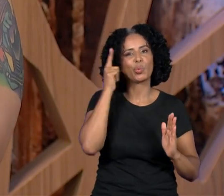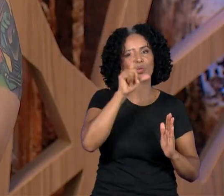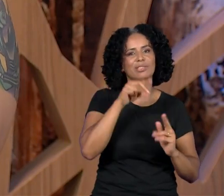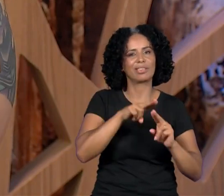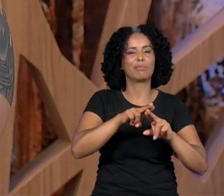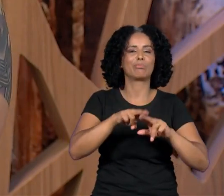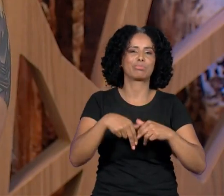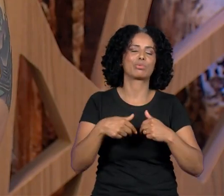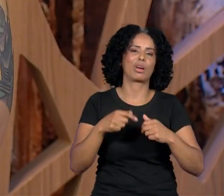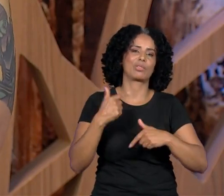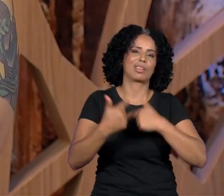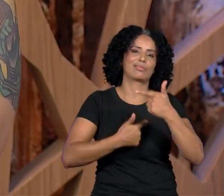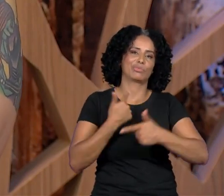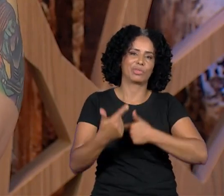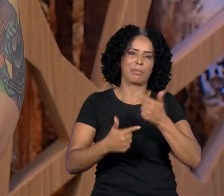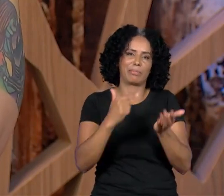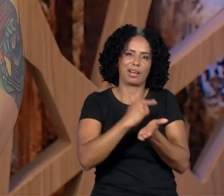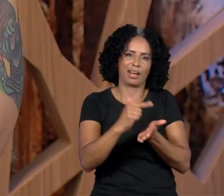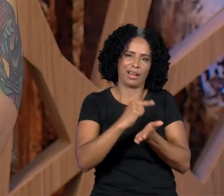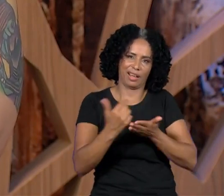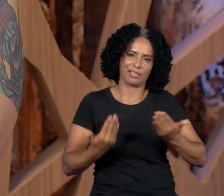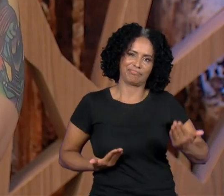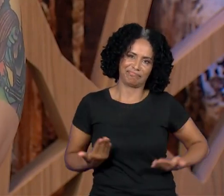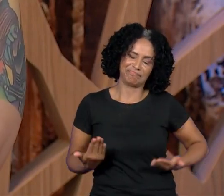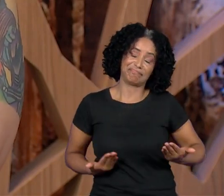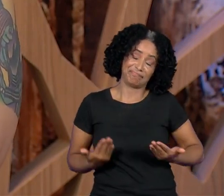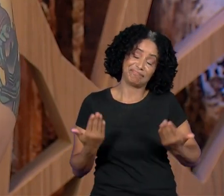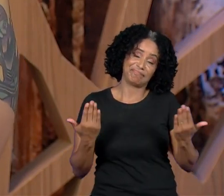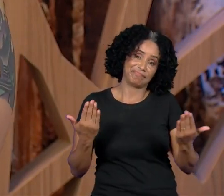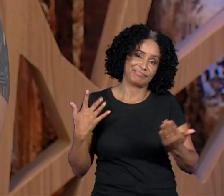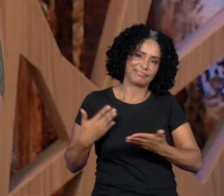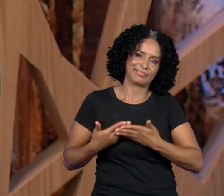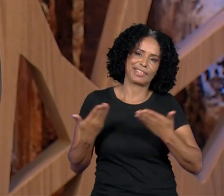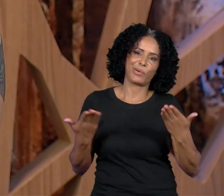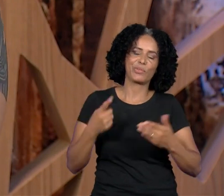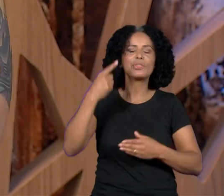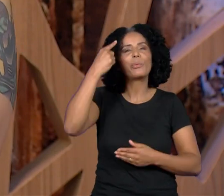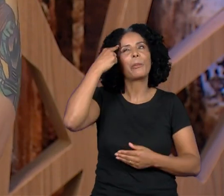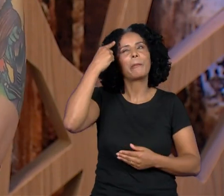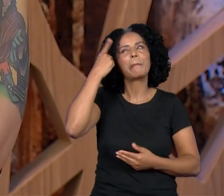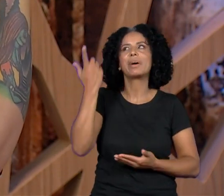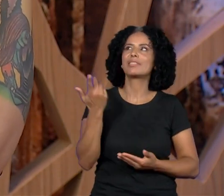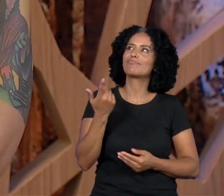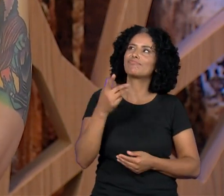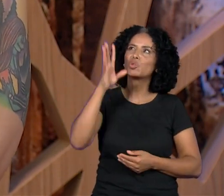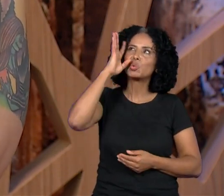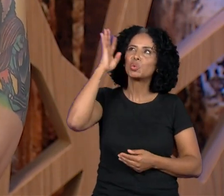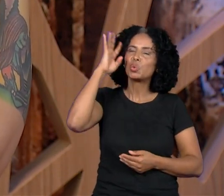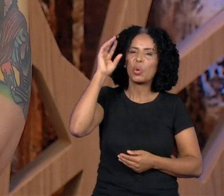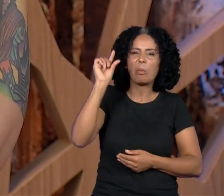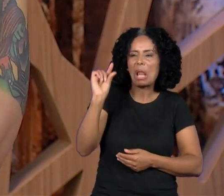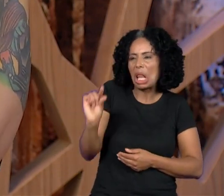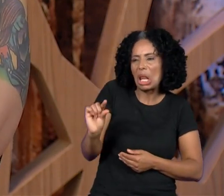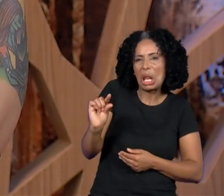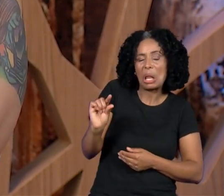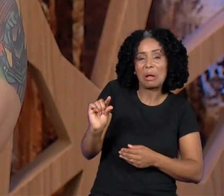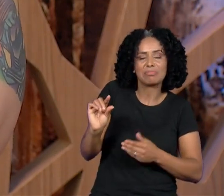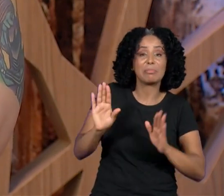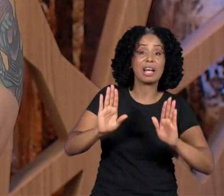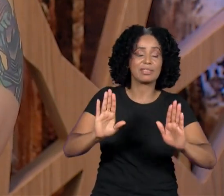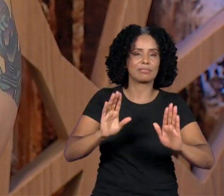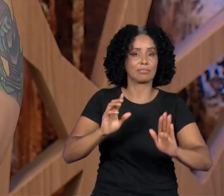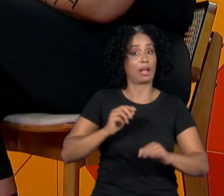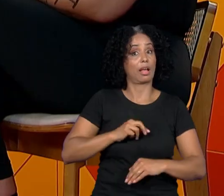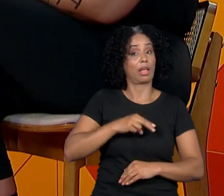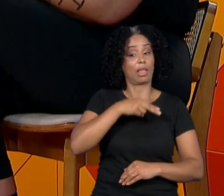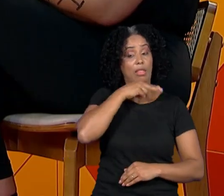causa da faxina, e às vezes coisas que hoje eu paro para pensar e elas são muito pequenas. Então eu sou neta de uma empregada